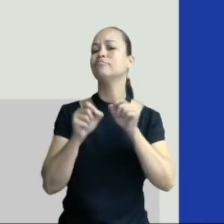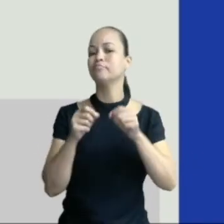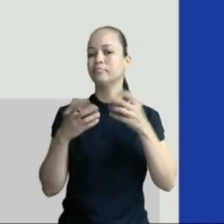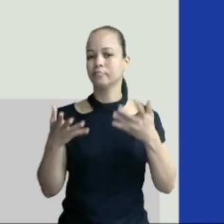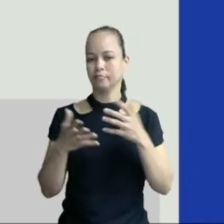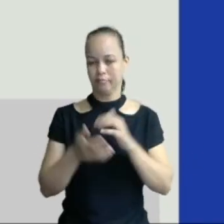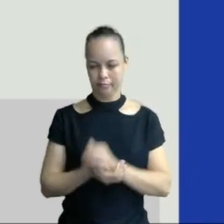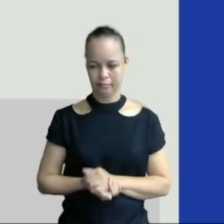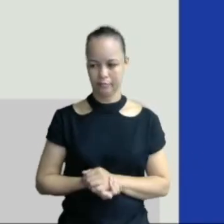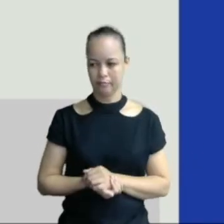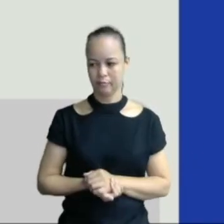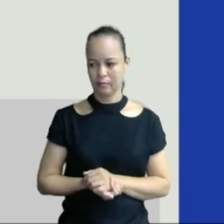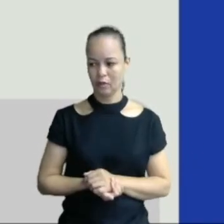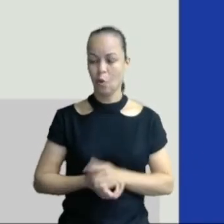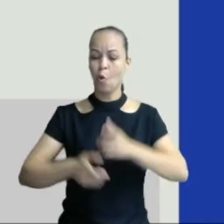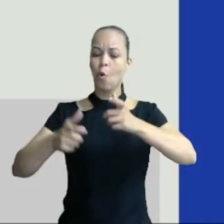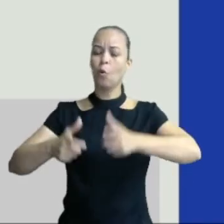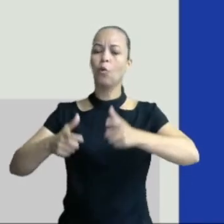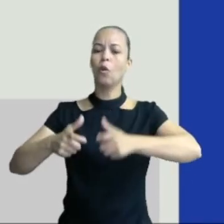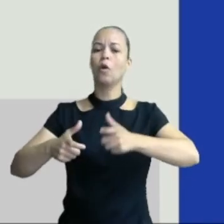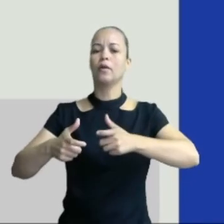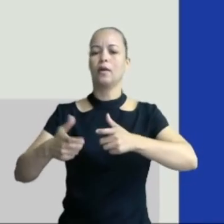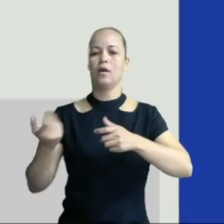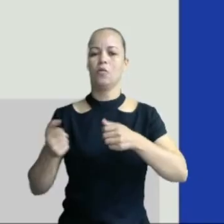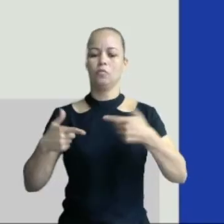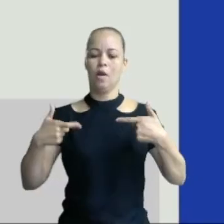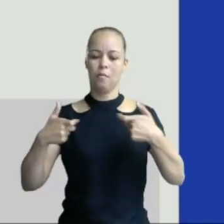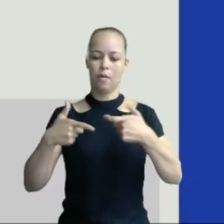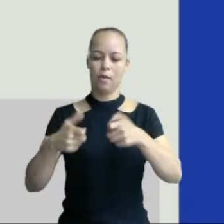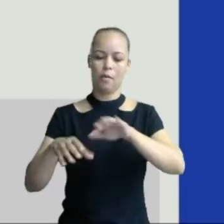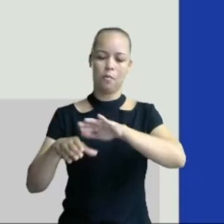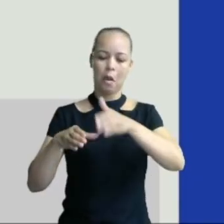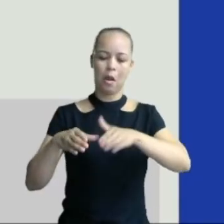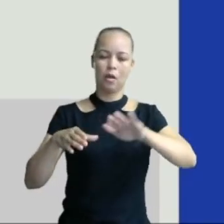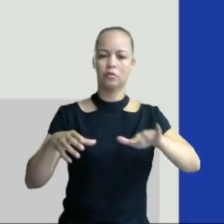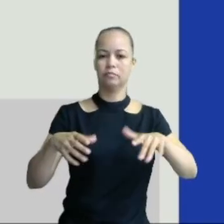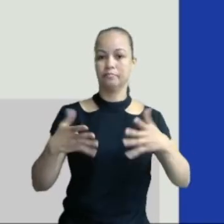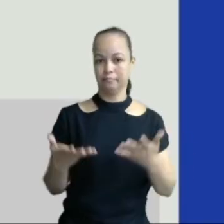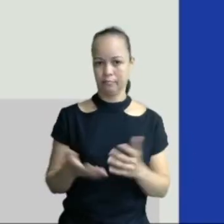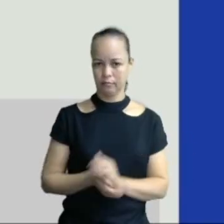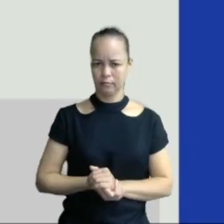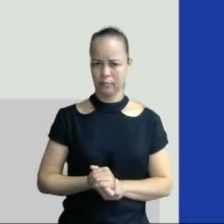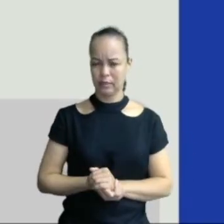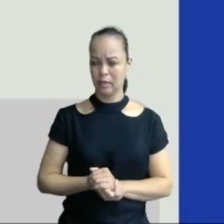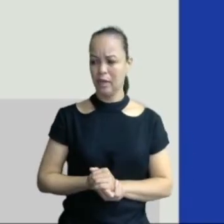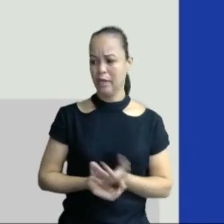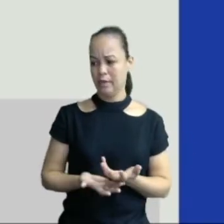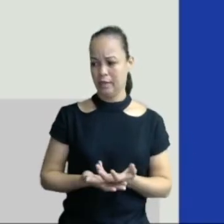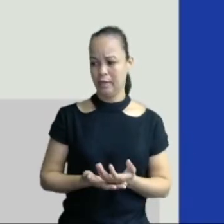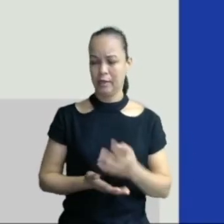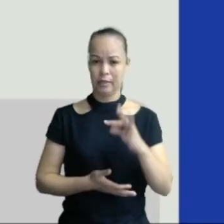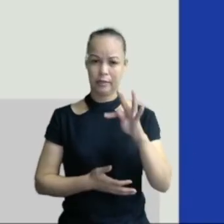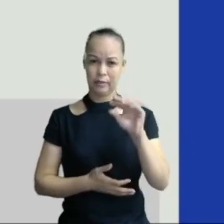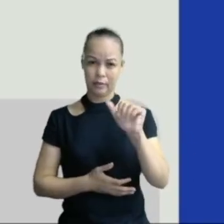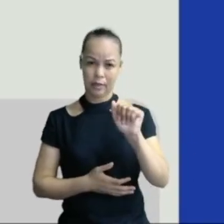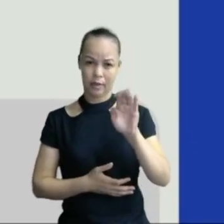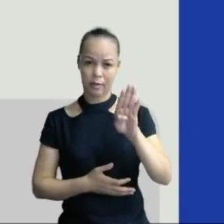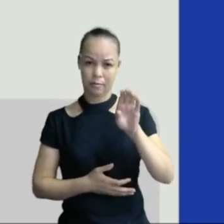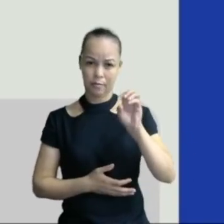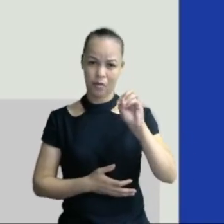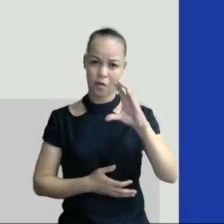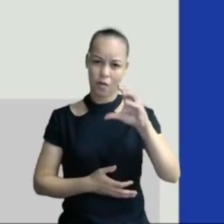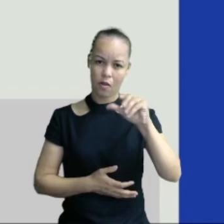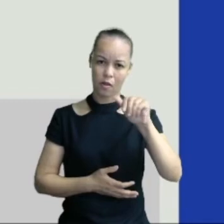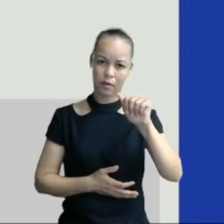Onde foi a Batalha do Monte das Tabocas? E o que significa Tabocas? Vou dar um tempinho, anote